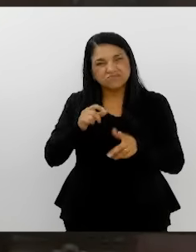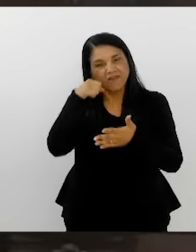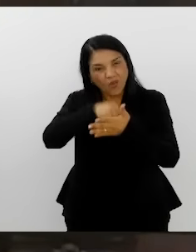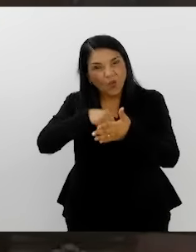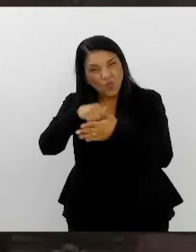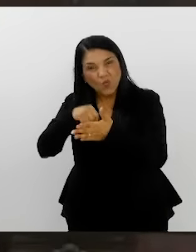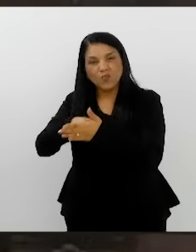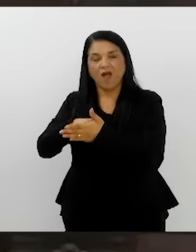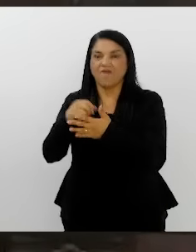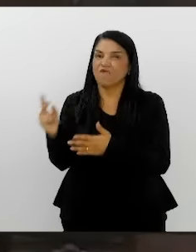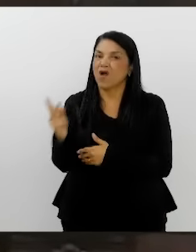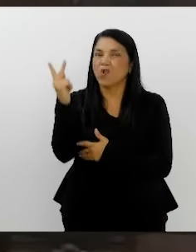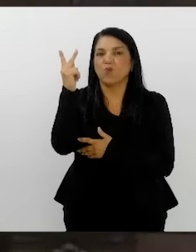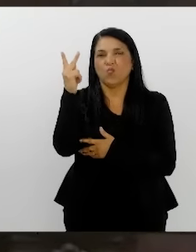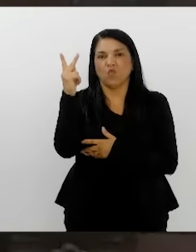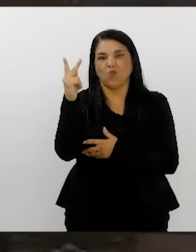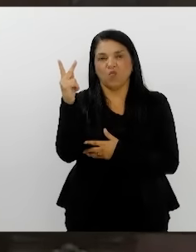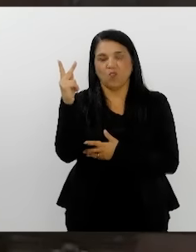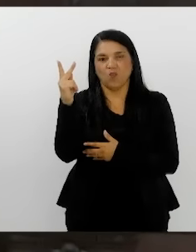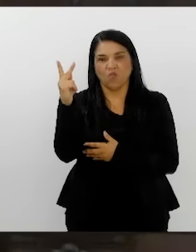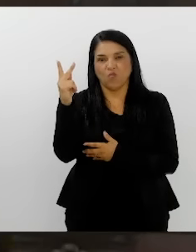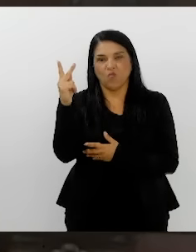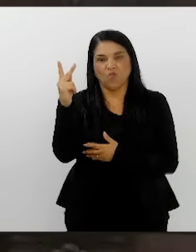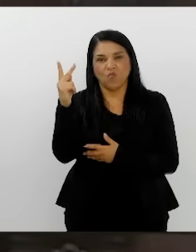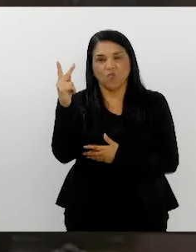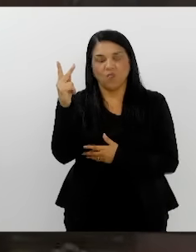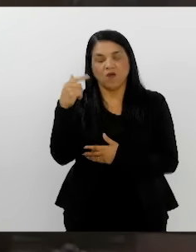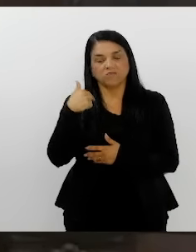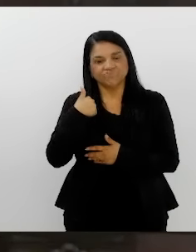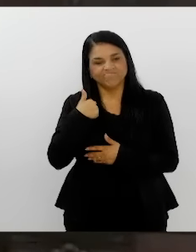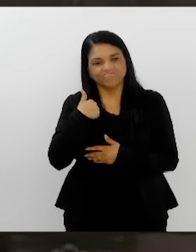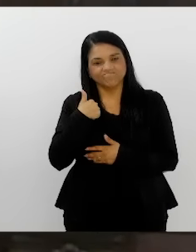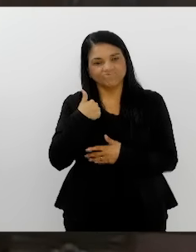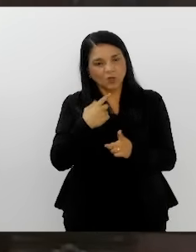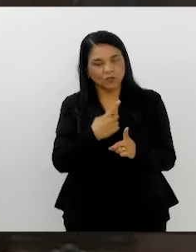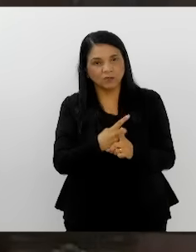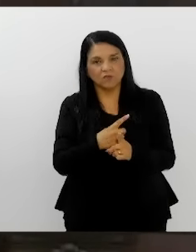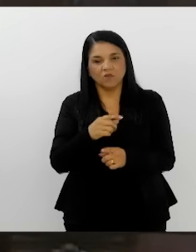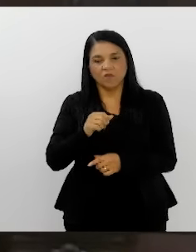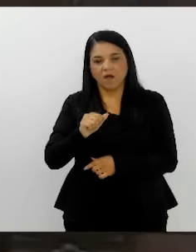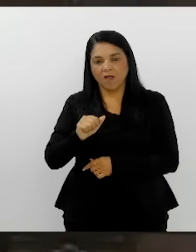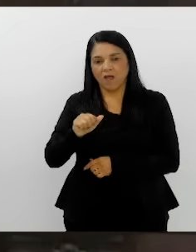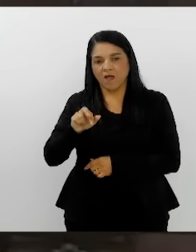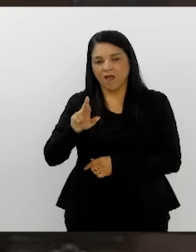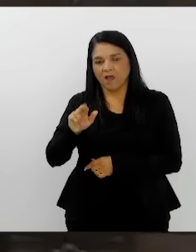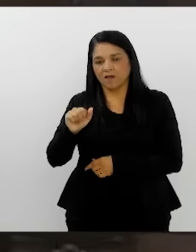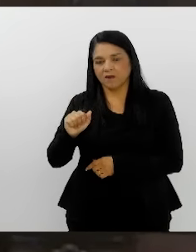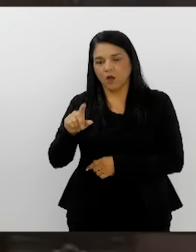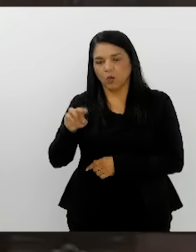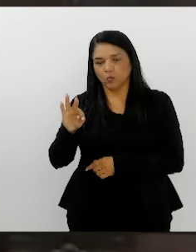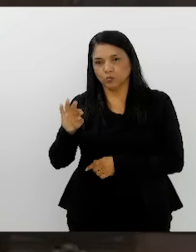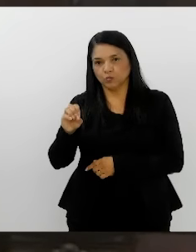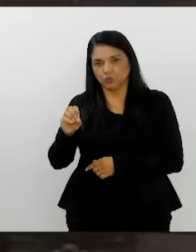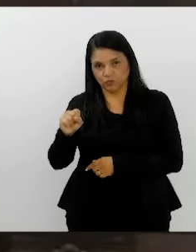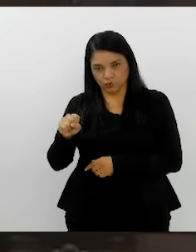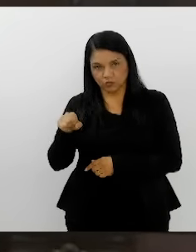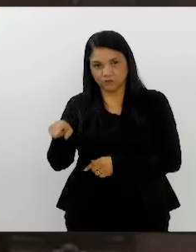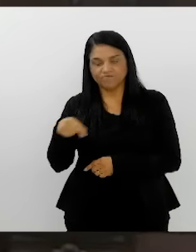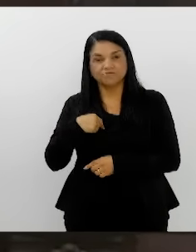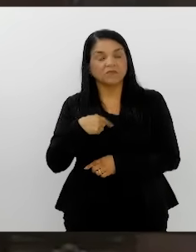nossos valores. E quando eu encontrei os arautos, e eu posso falar porque o Padre Casale é